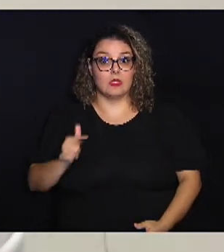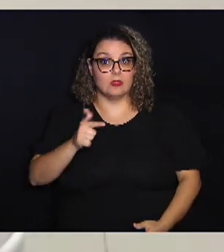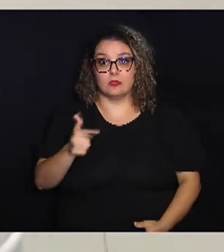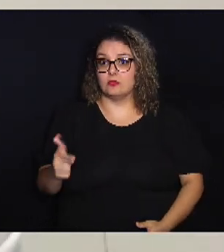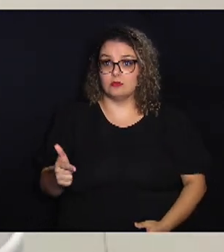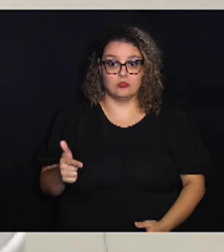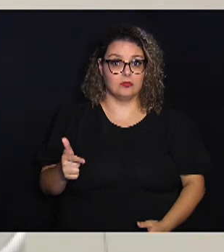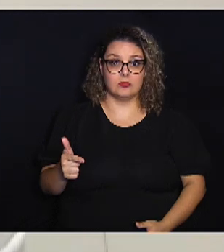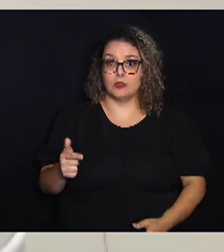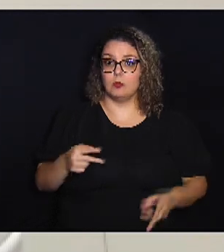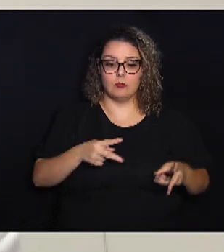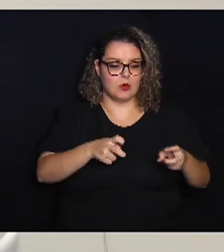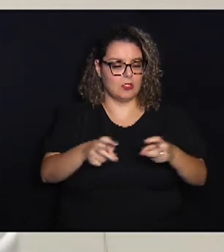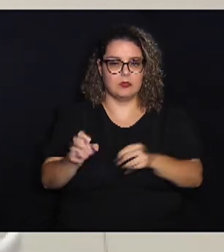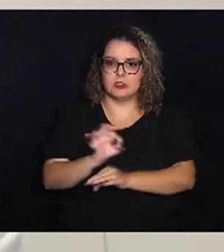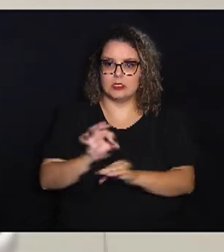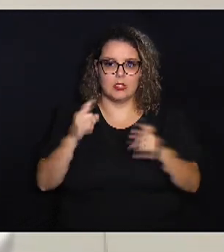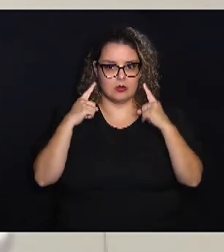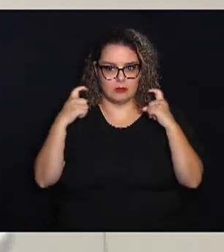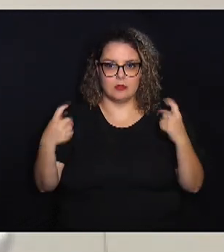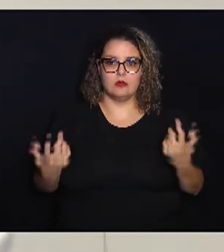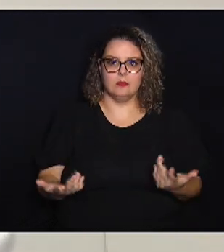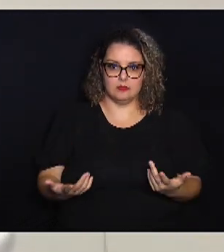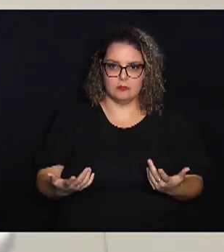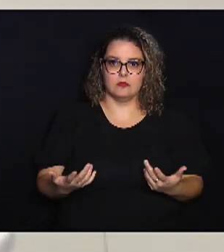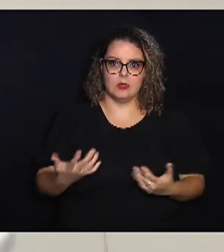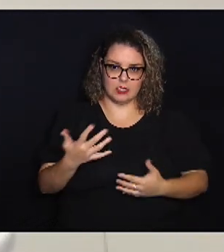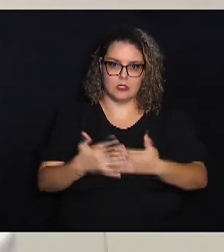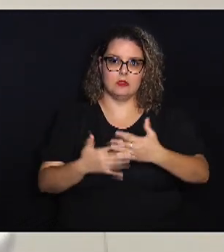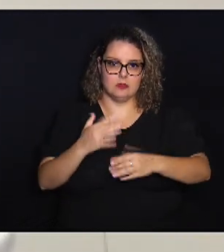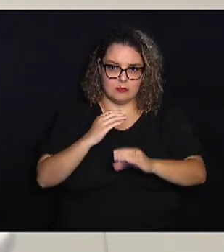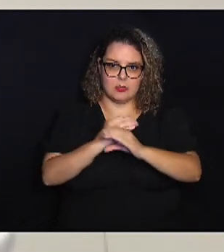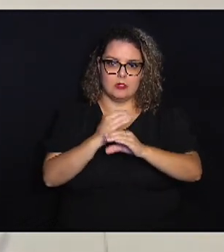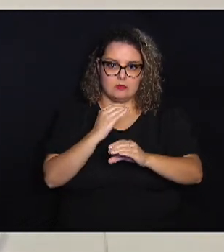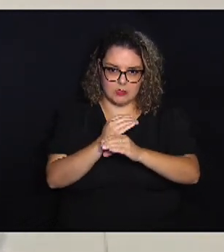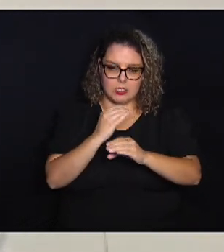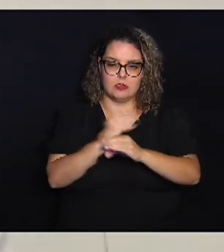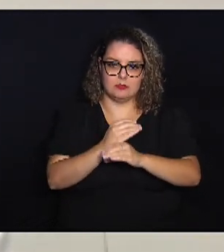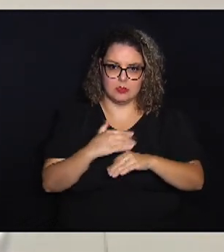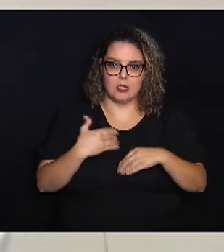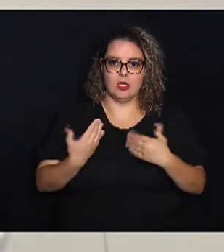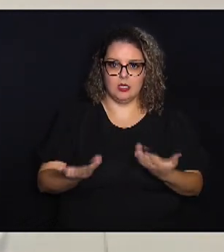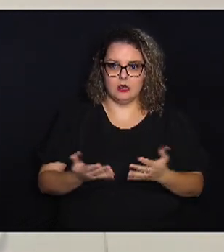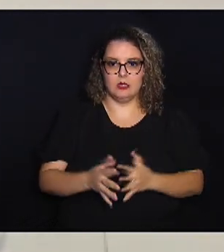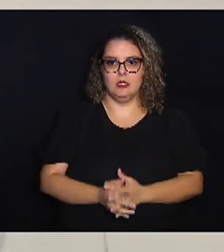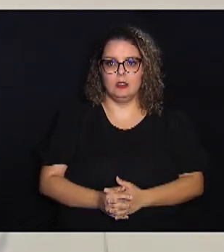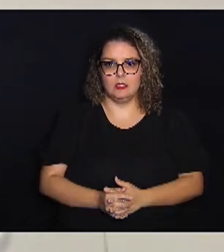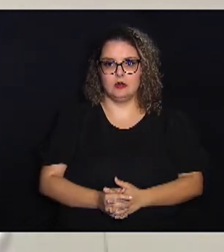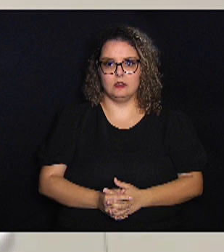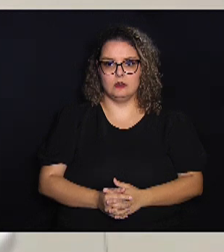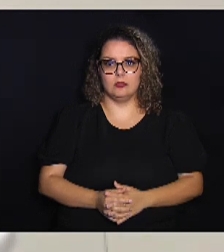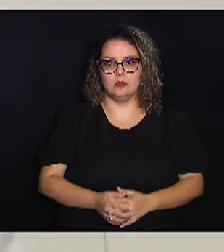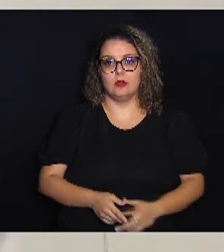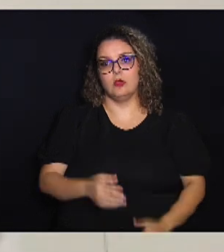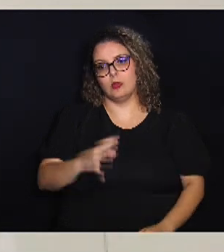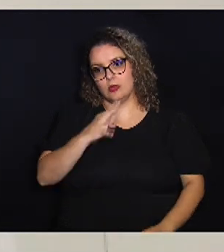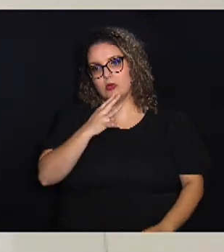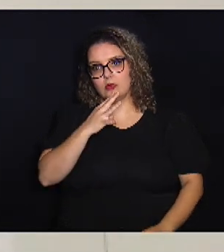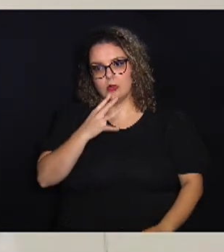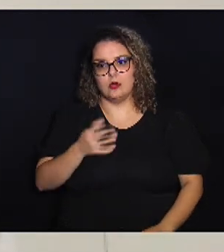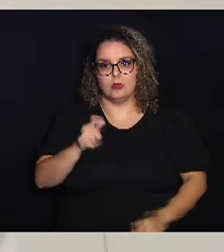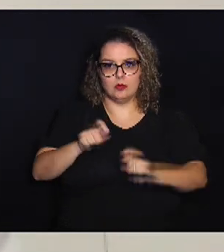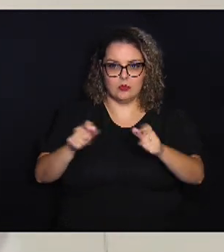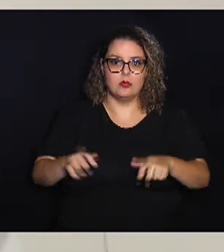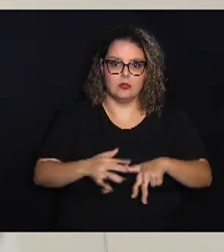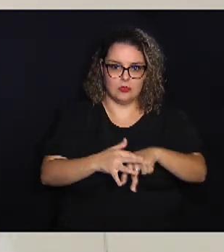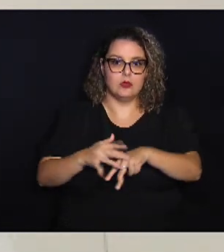nenhuma percepção do som, então ele impede a comunicação, que daí a gente, né, popularmente conhecido como os